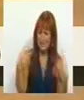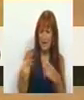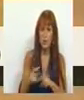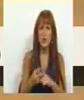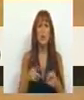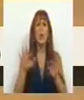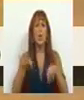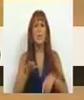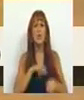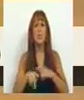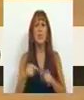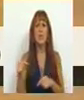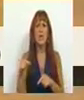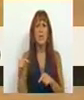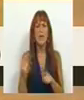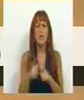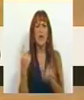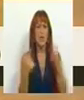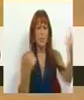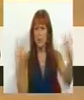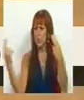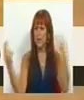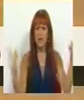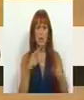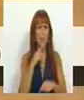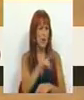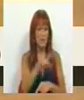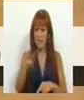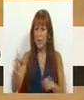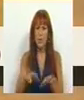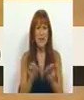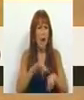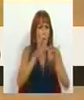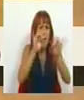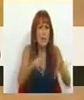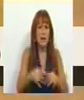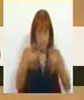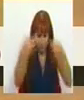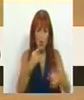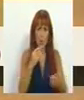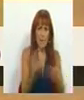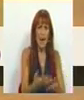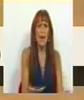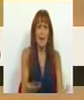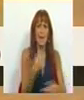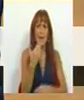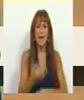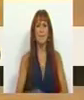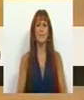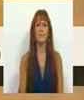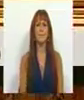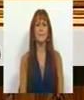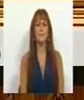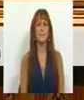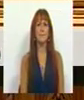as valências mínimas para que cada uma dessas unidades possa ser considerada efetivamente como um hospital digno desse nome. Muito obrigado.